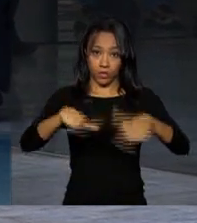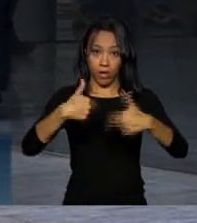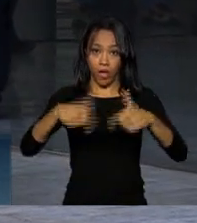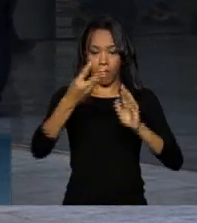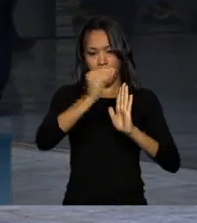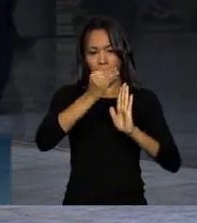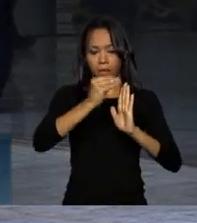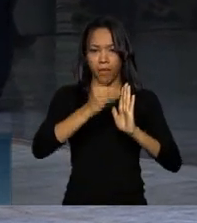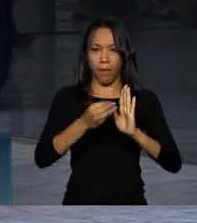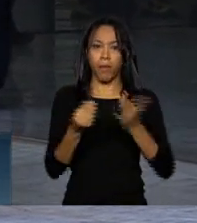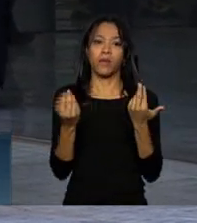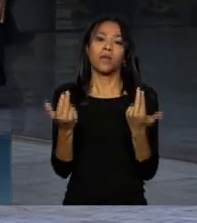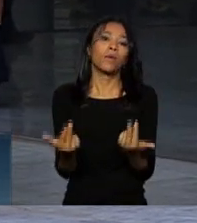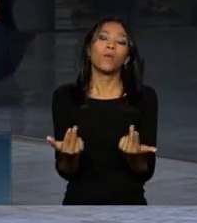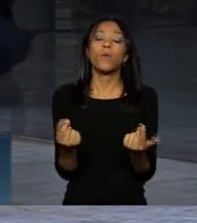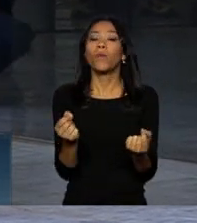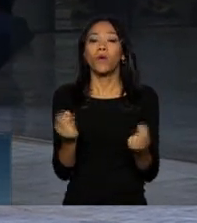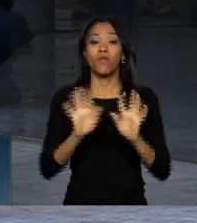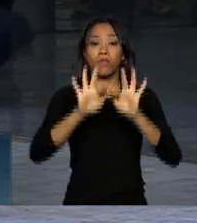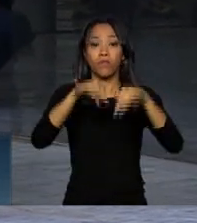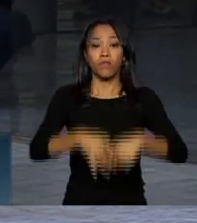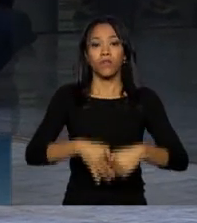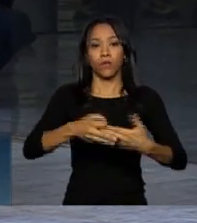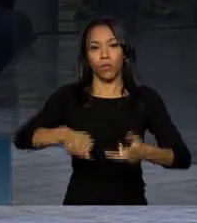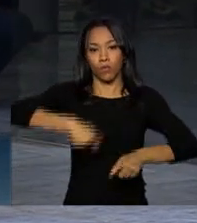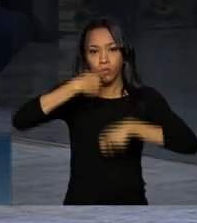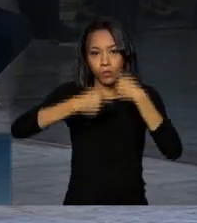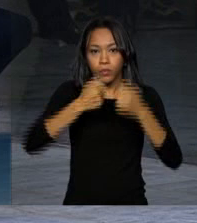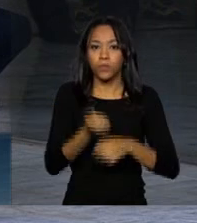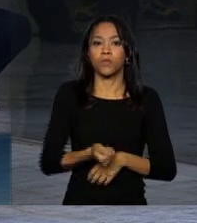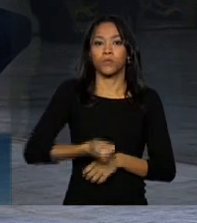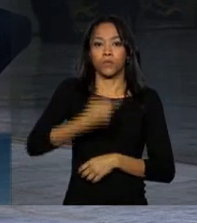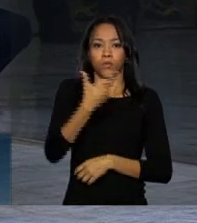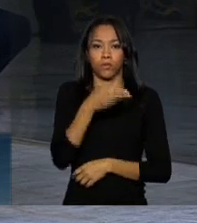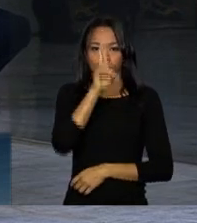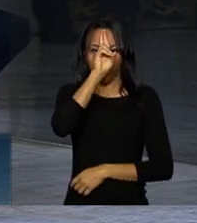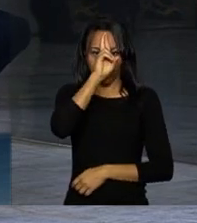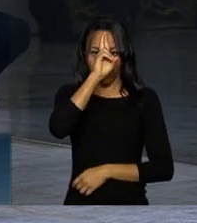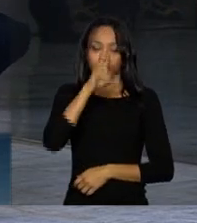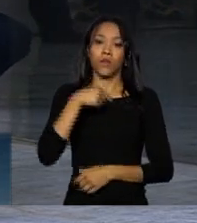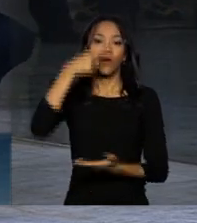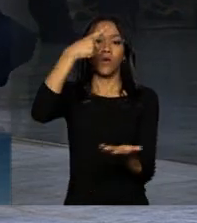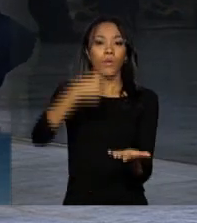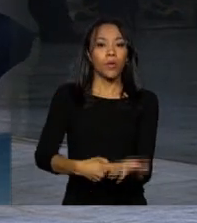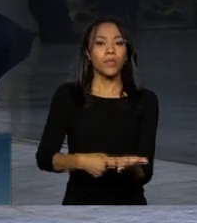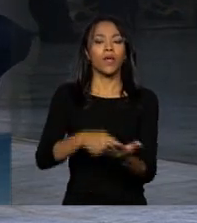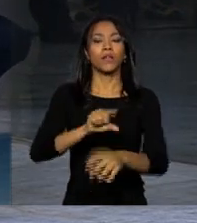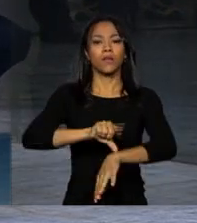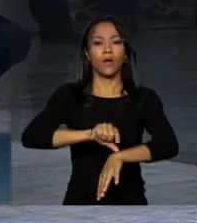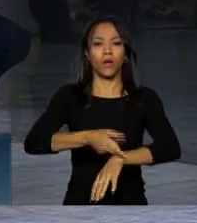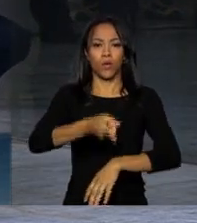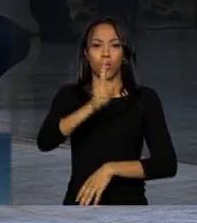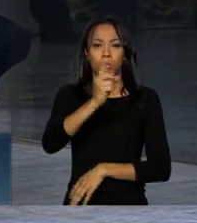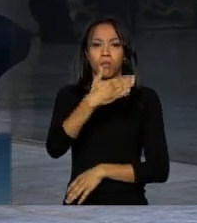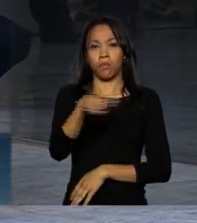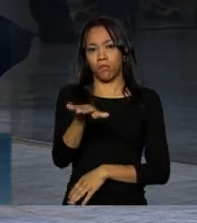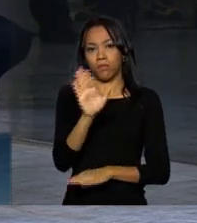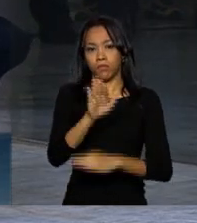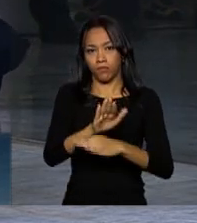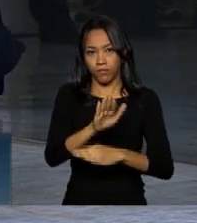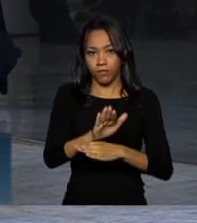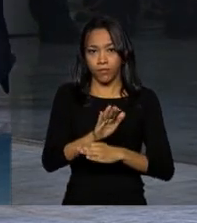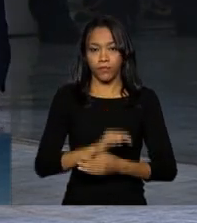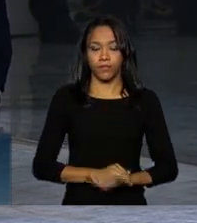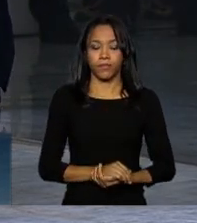duas governantes termina com um almoço no Palácio do Itamaraty, que está marcado para 1h30 da tarde.